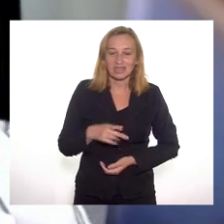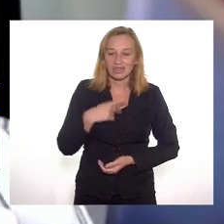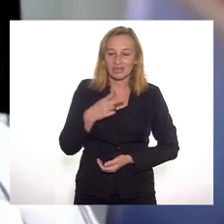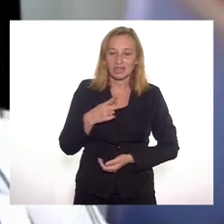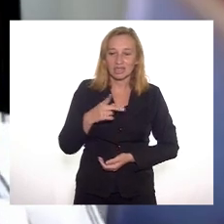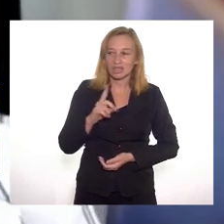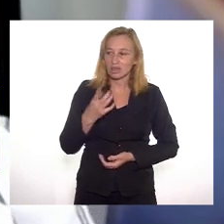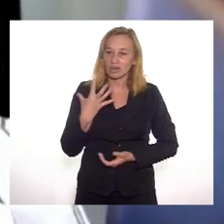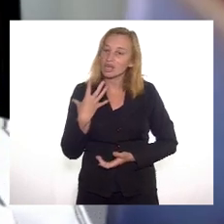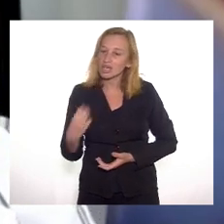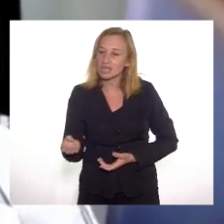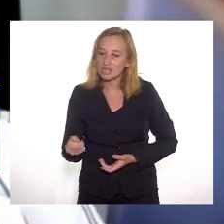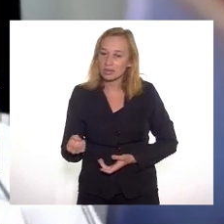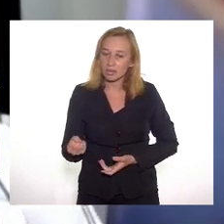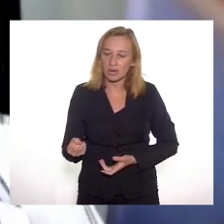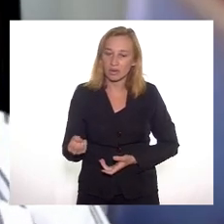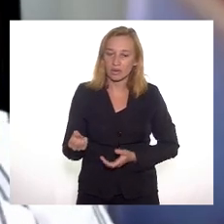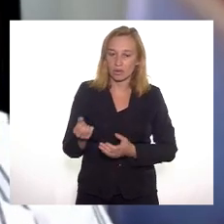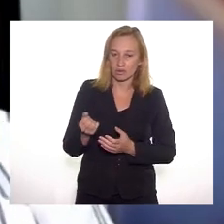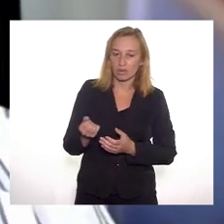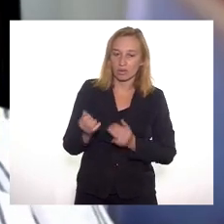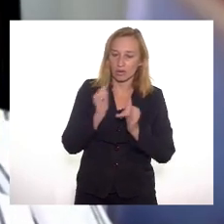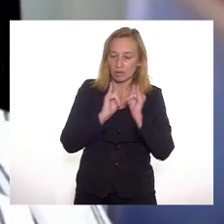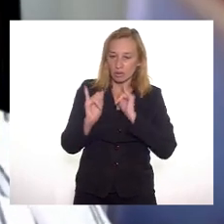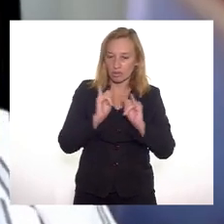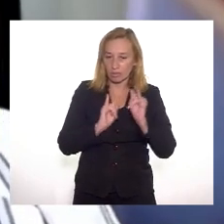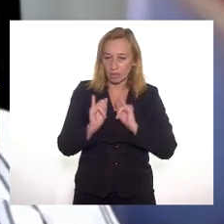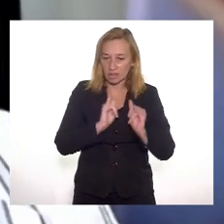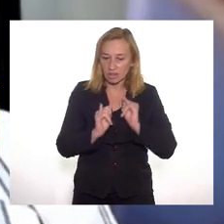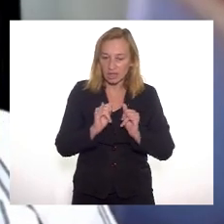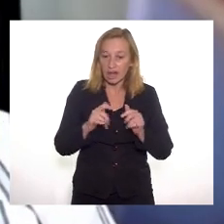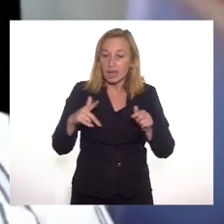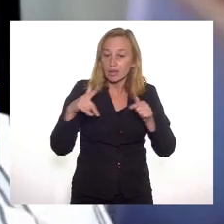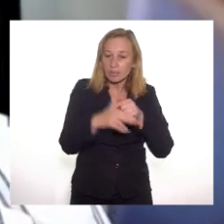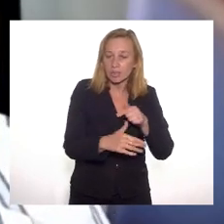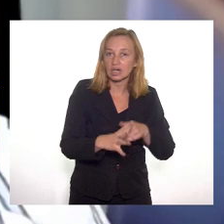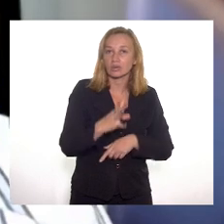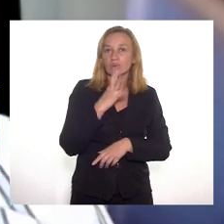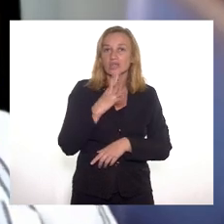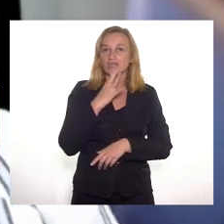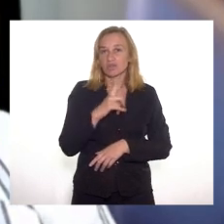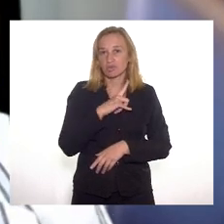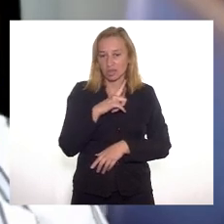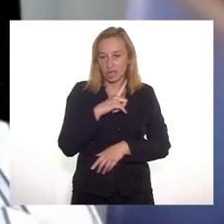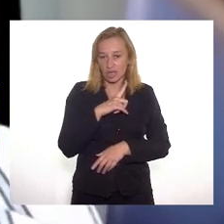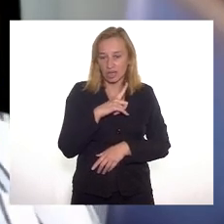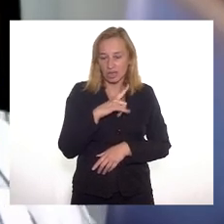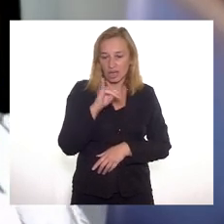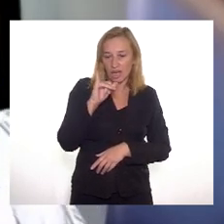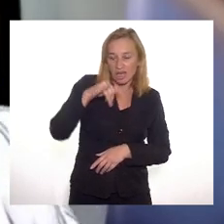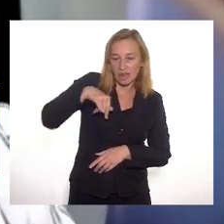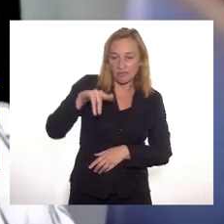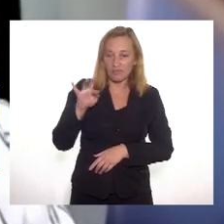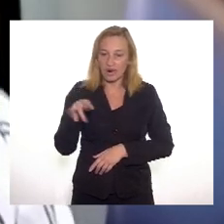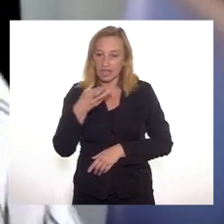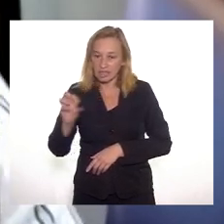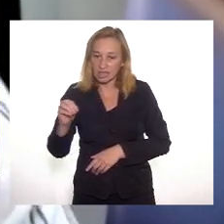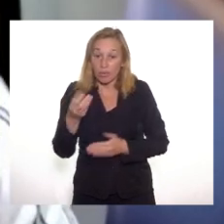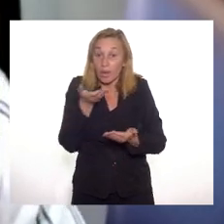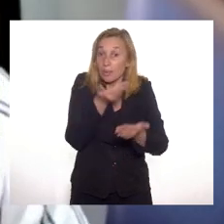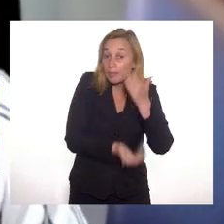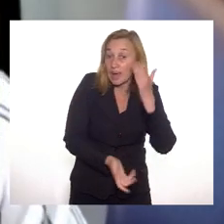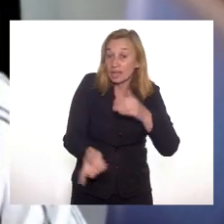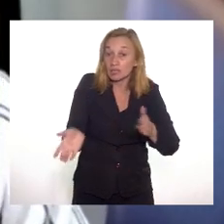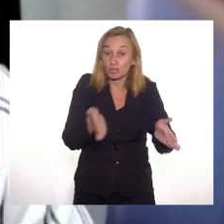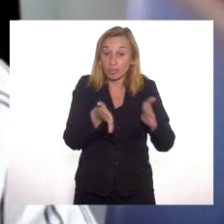notificação. Né? Isso, muitas das vezes, impede de ter o conhecimento da infração. E, às vezes, o cidadão ele perde o prazo